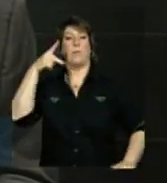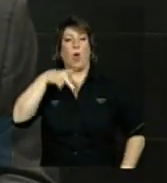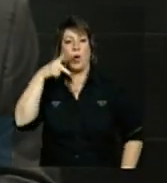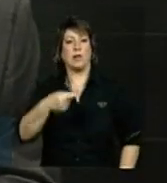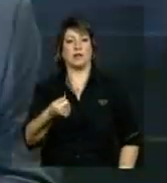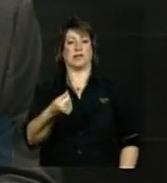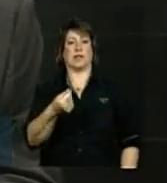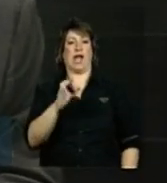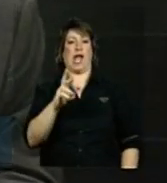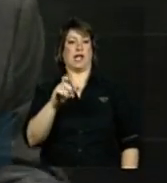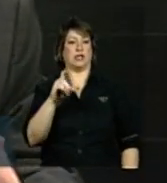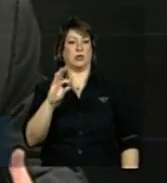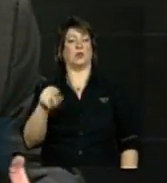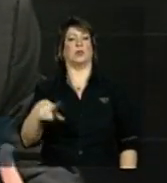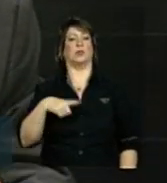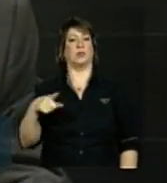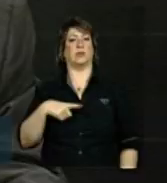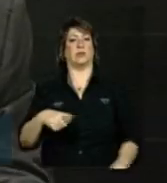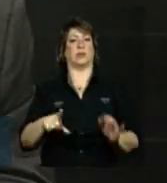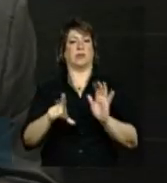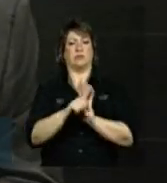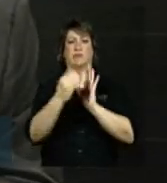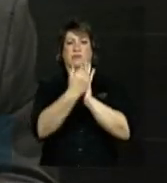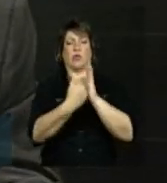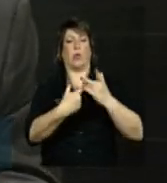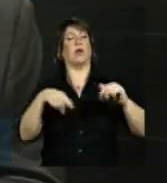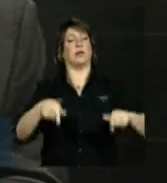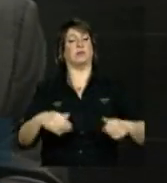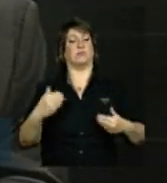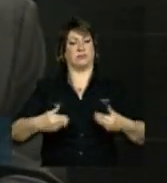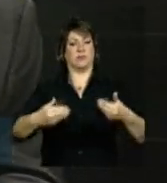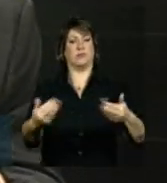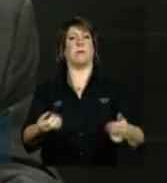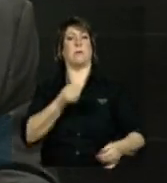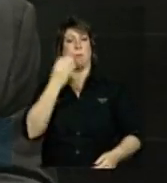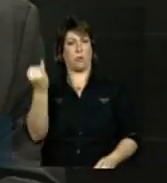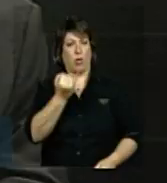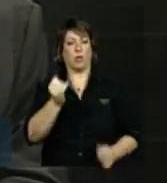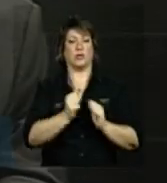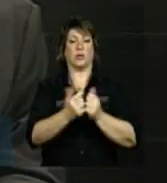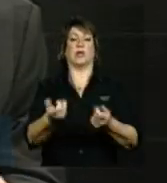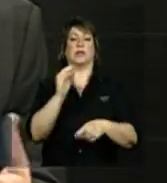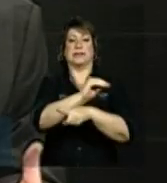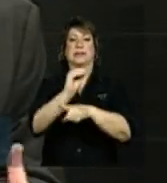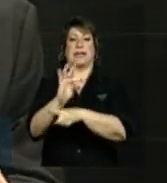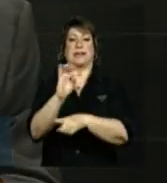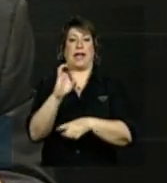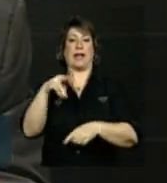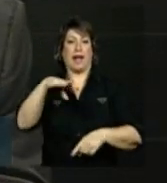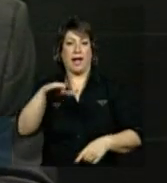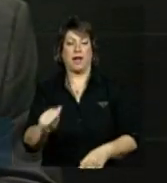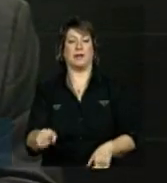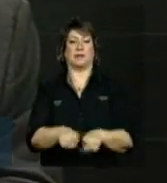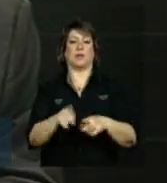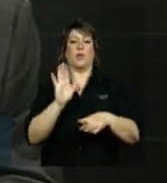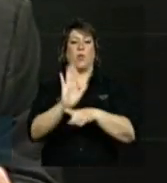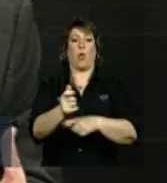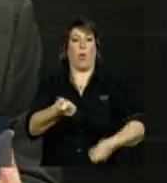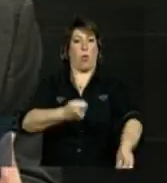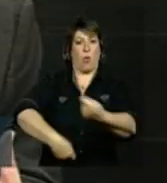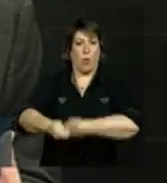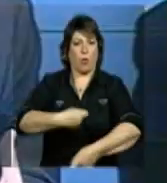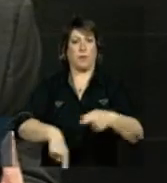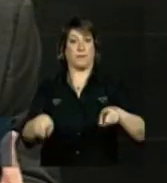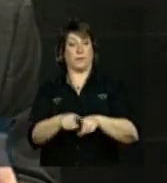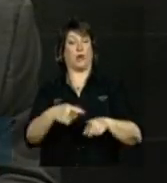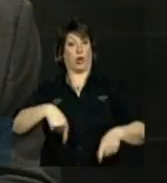são importantes e elas caminham junto com outras políticas públicas, como de assistência técnica, de apoio à comercialização. Nós temos